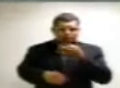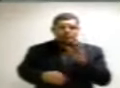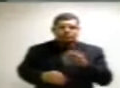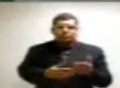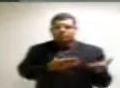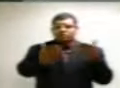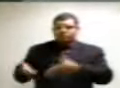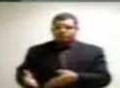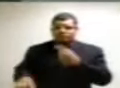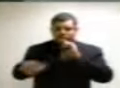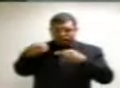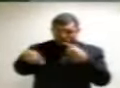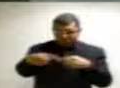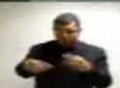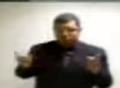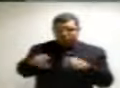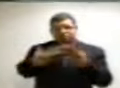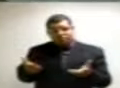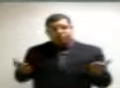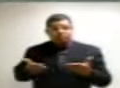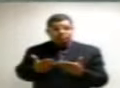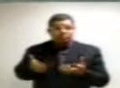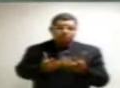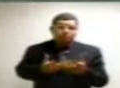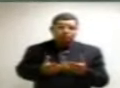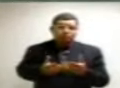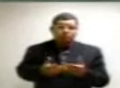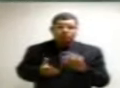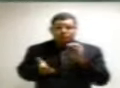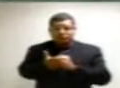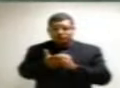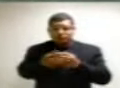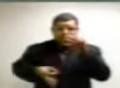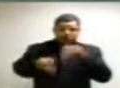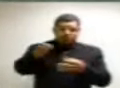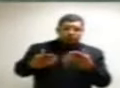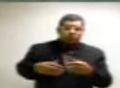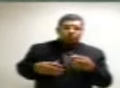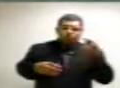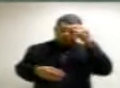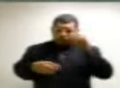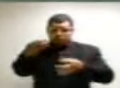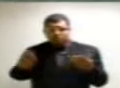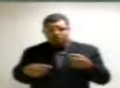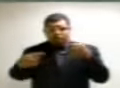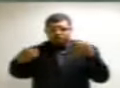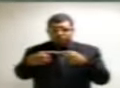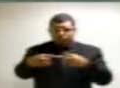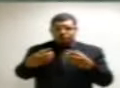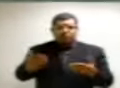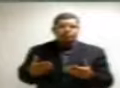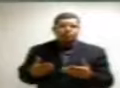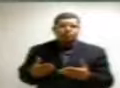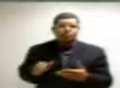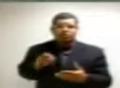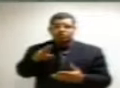argumentação que eu já trouxe para o meu debate do pequeno expediente. A questão da falta de juridicidade, de consistência jurídica na decisão